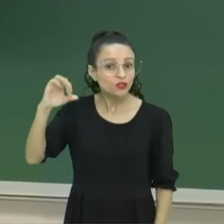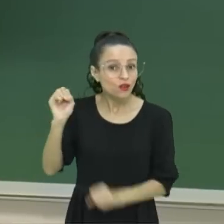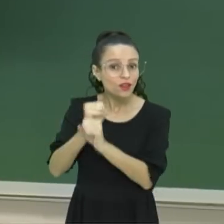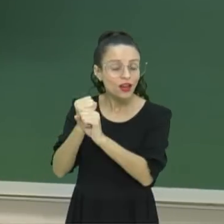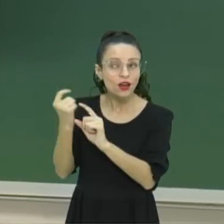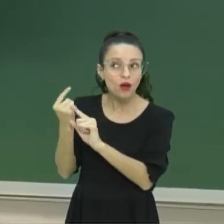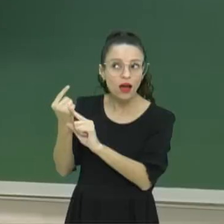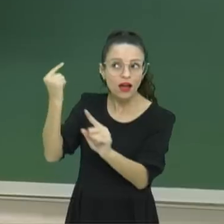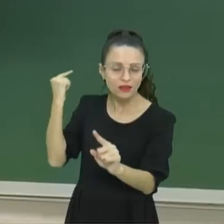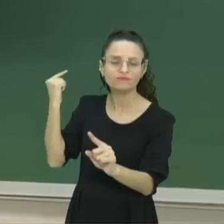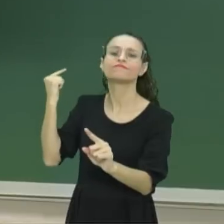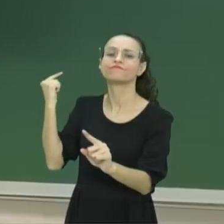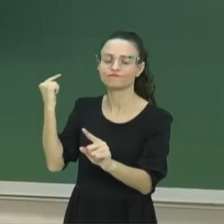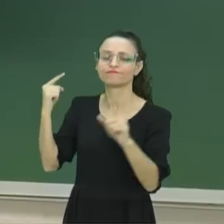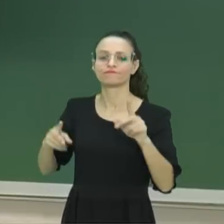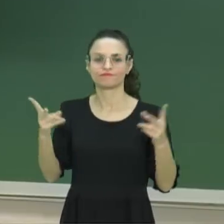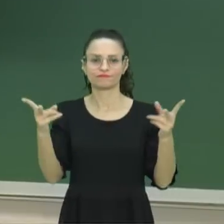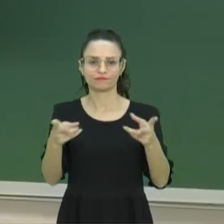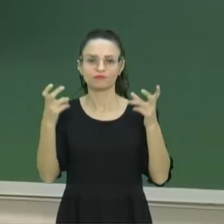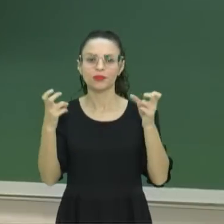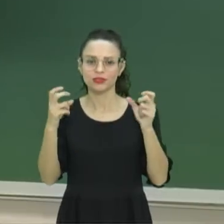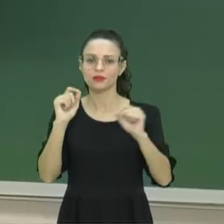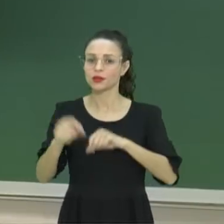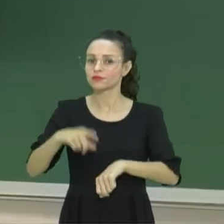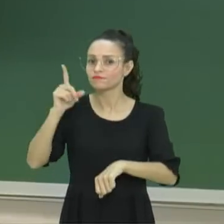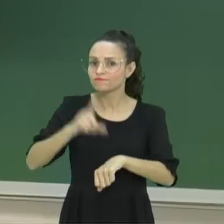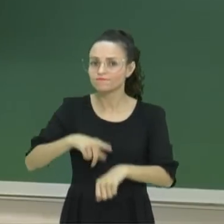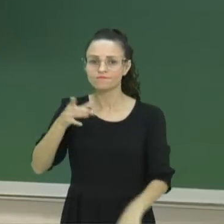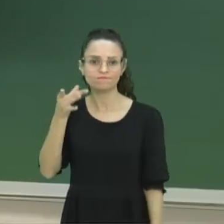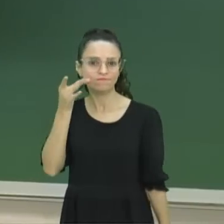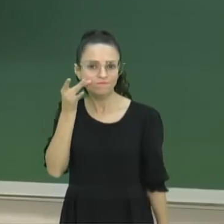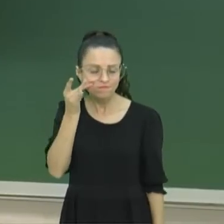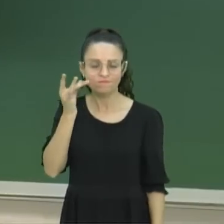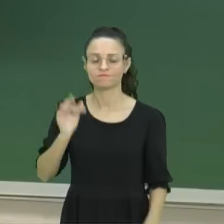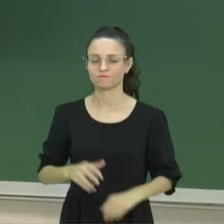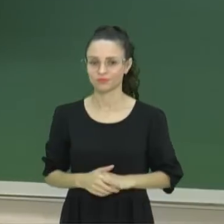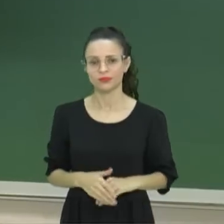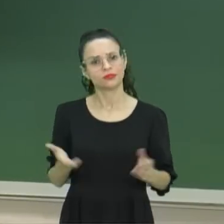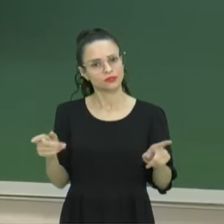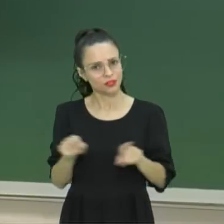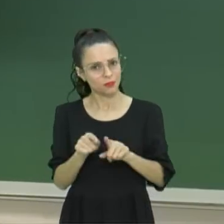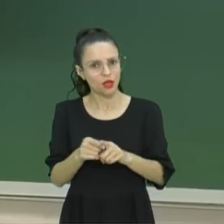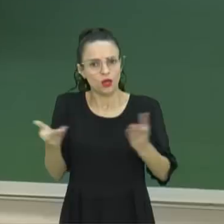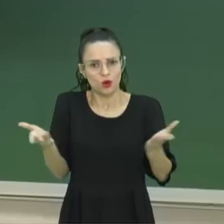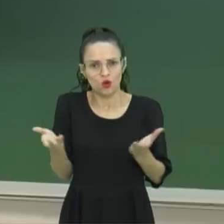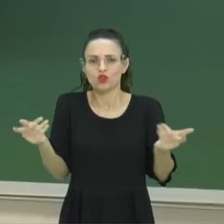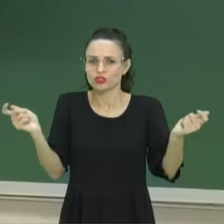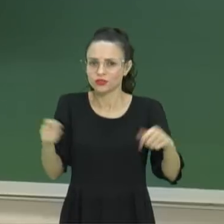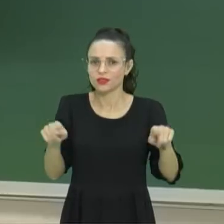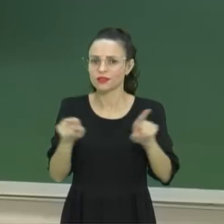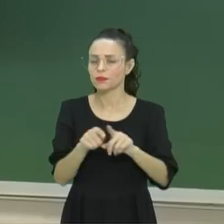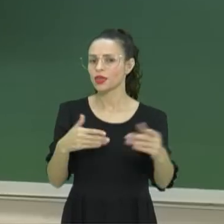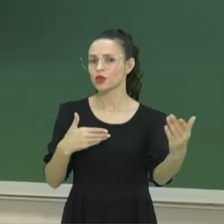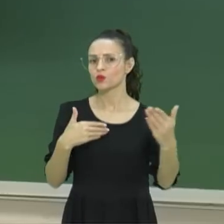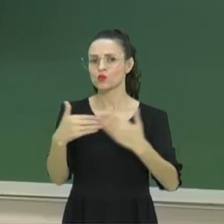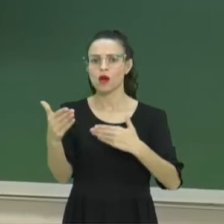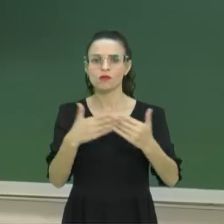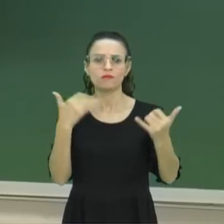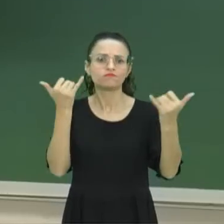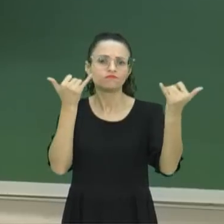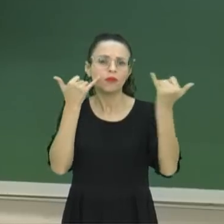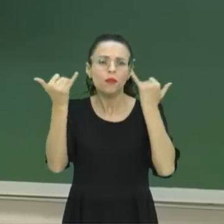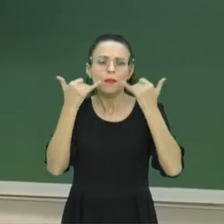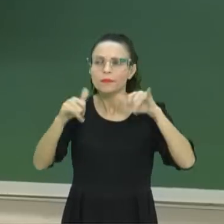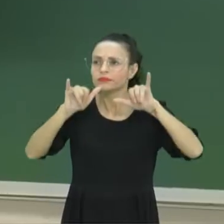atrás, foi possível perceber isso em tempo real. Bem como hoje isso também é possível. Qualquer notícia